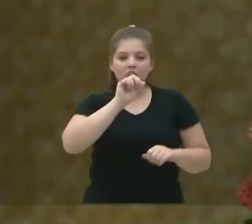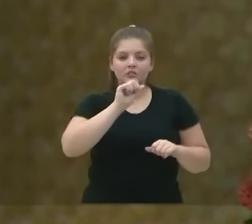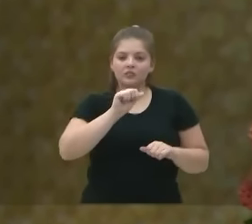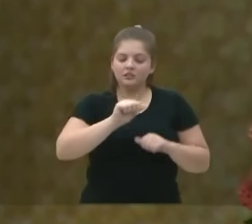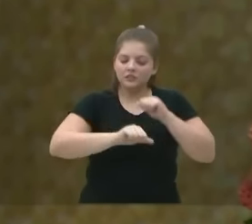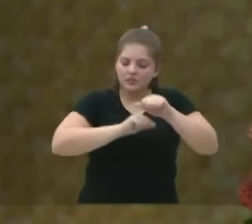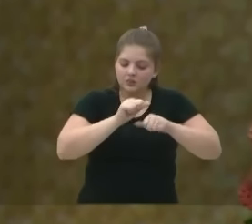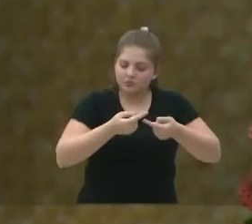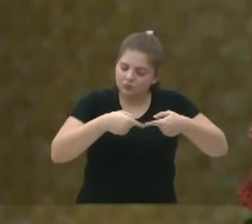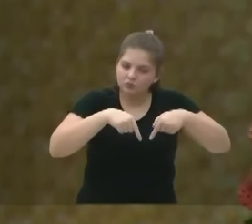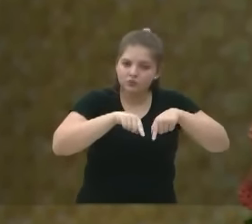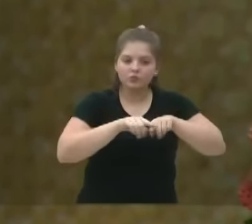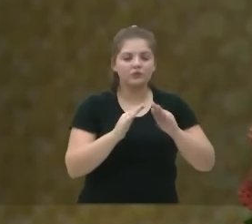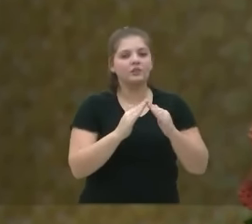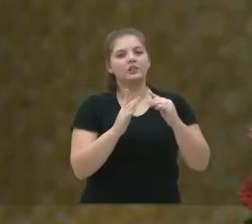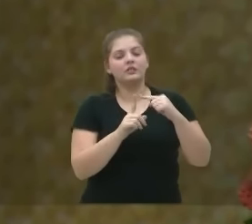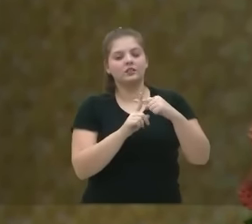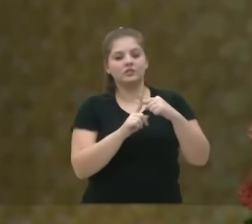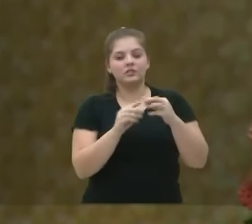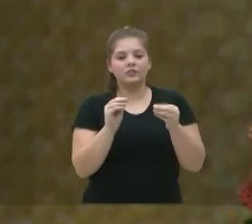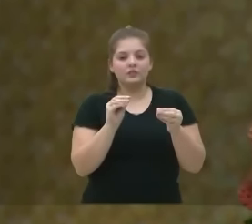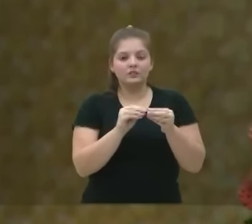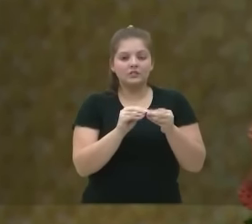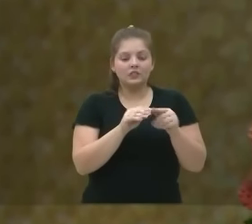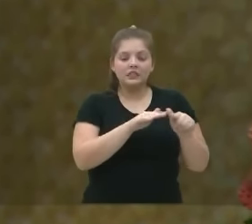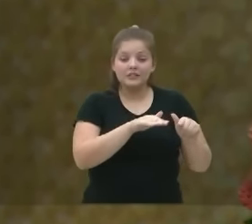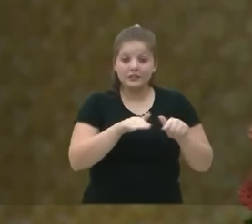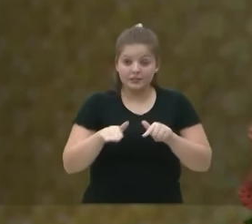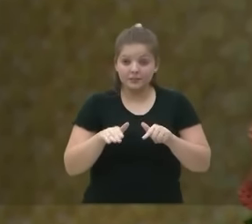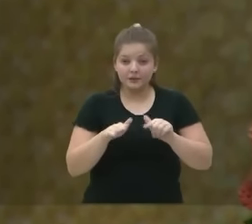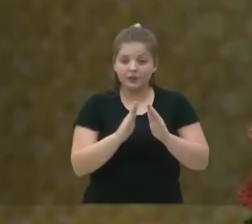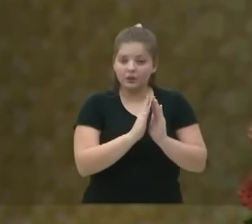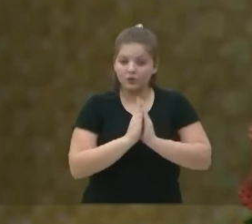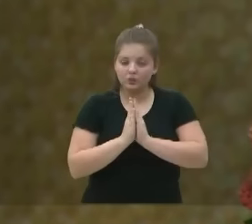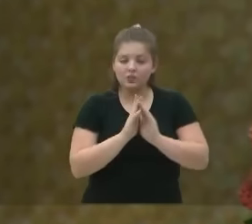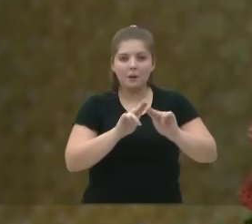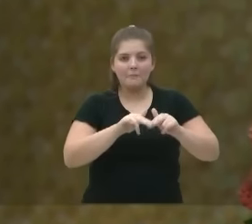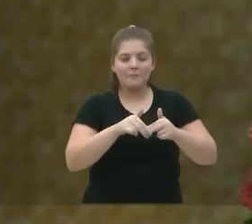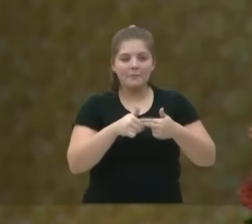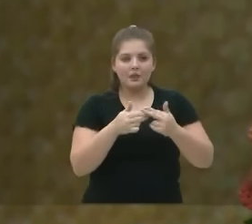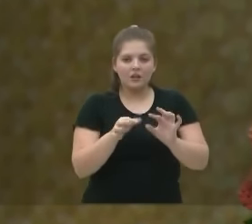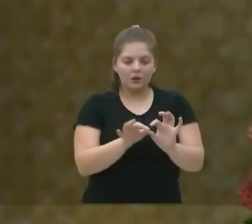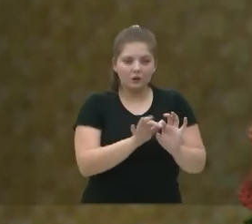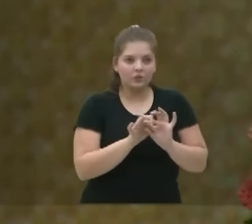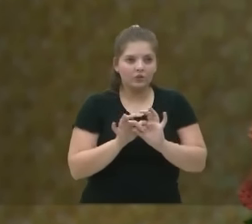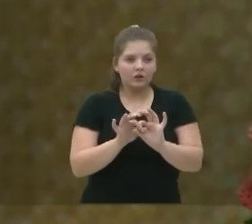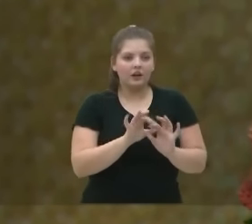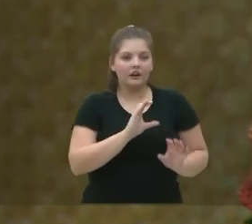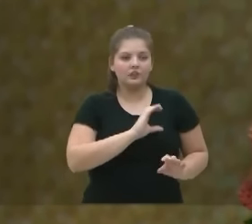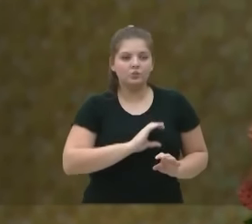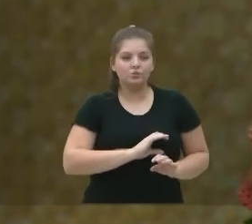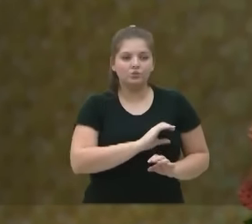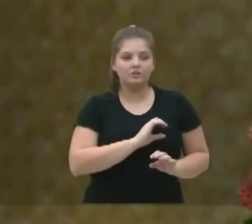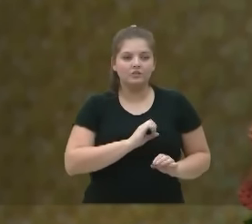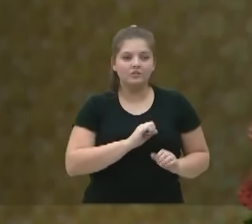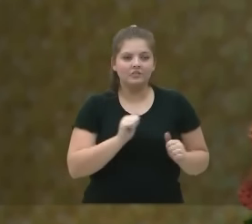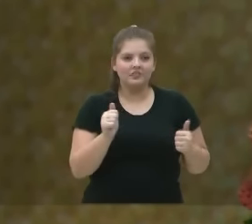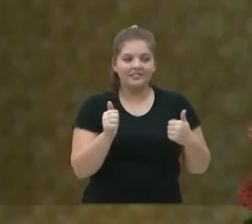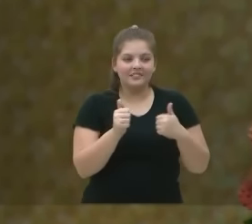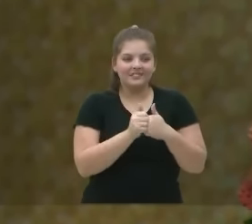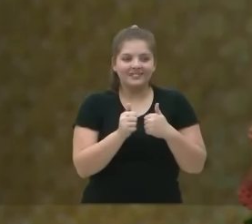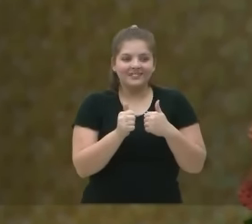vossa igreja e fazei que a semana de oração pela unidade dos cristãos aproxime